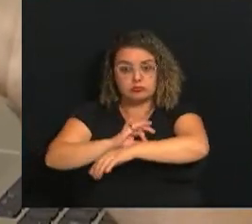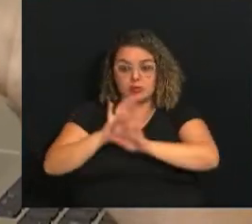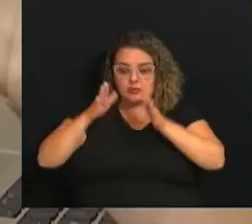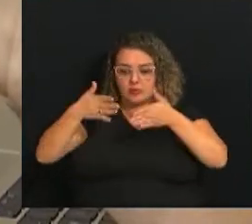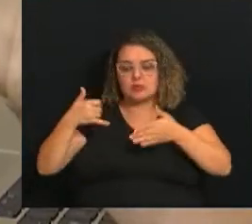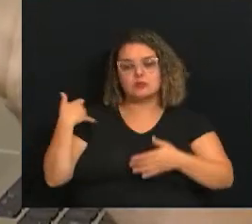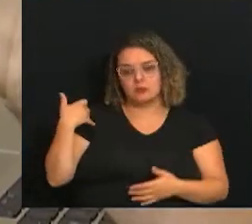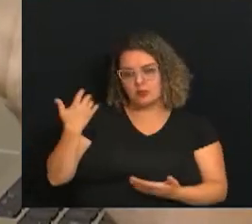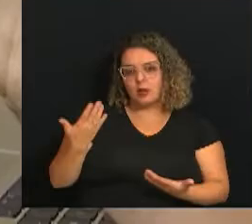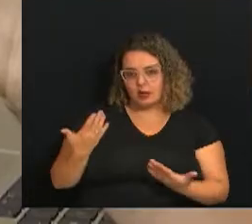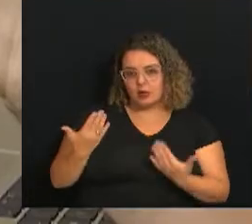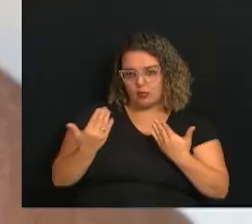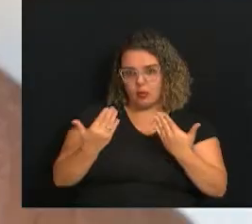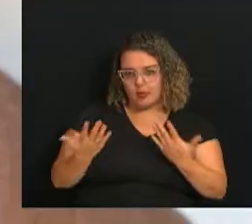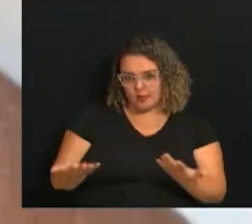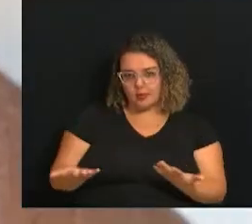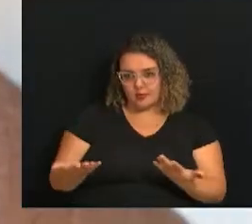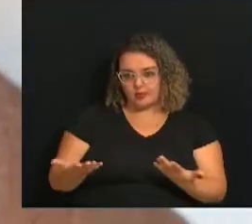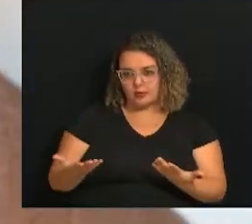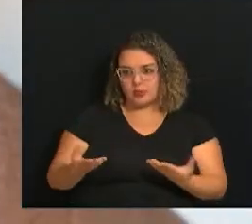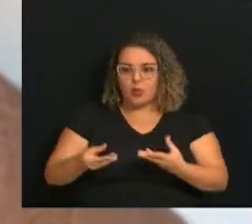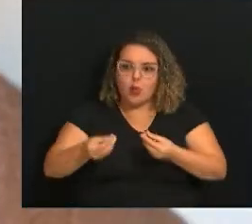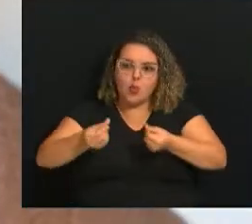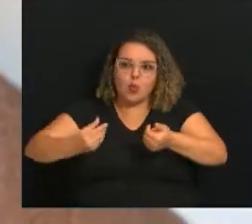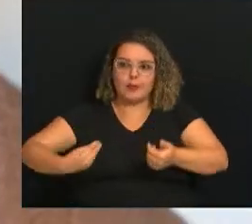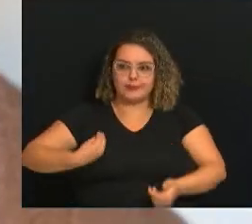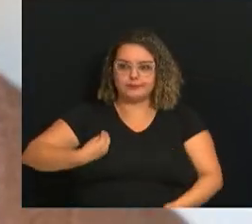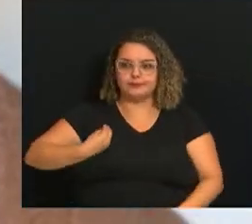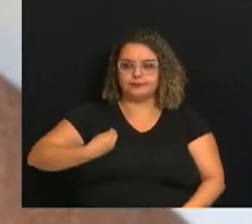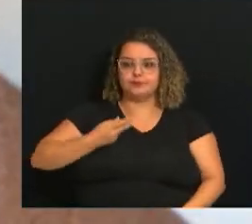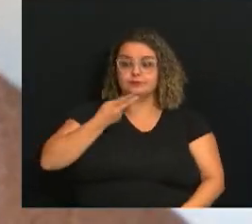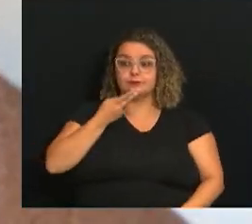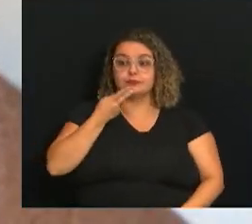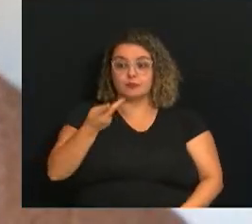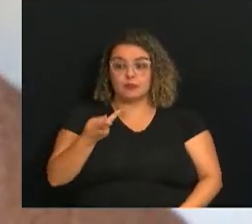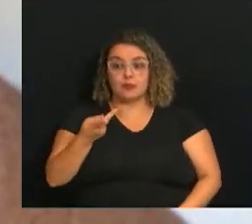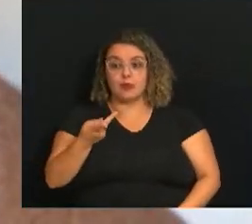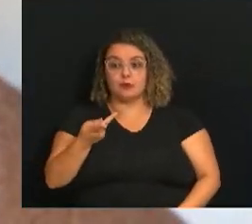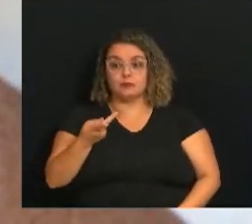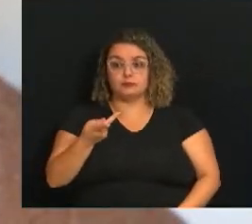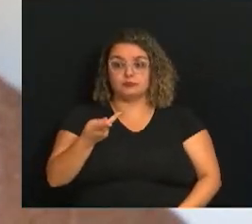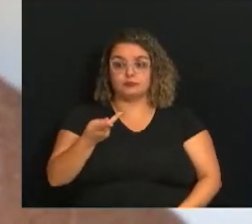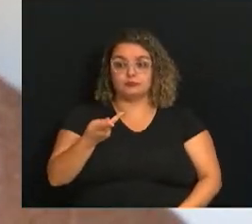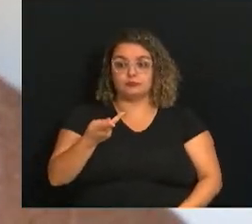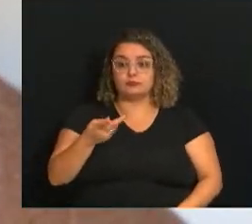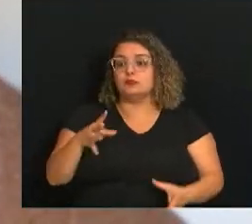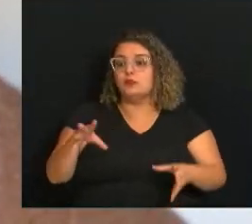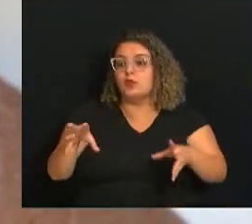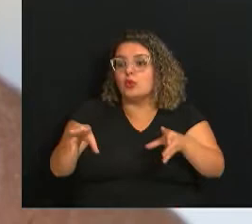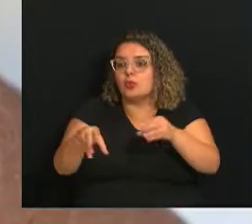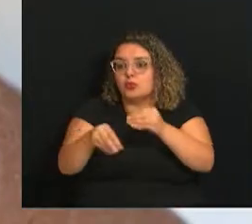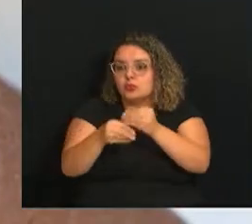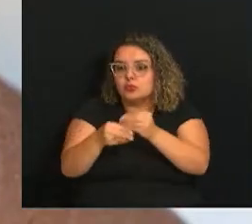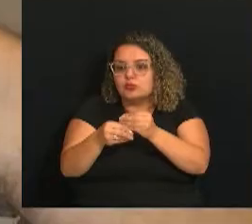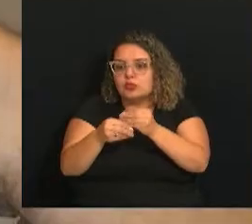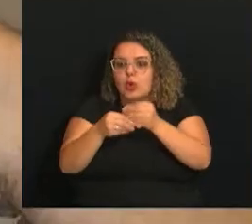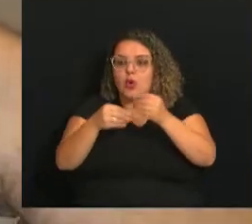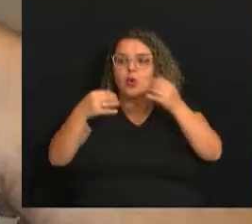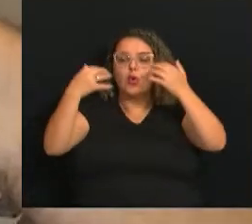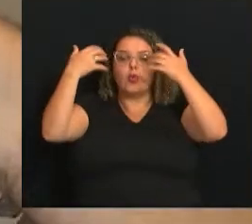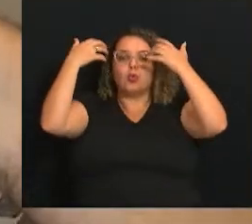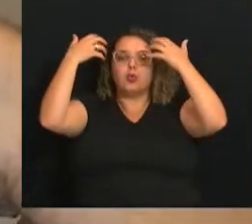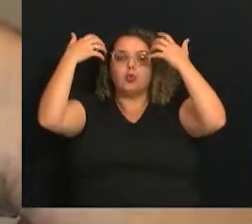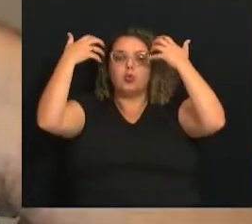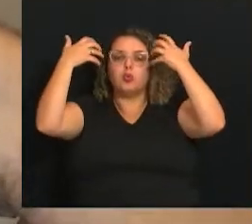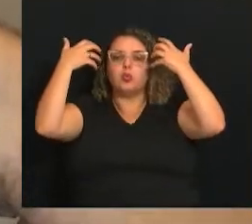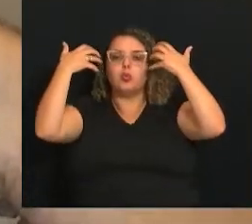justamente para ter uma qualidade de vida melhor. Ele conta que o pernilongo se atrai com substâncias contidas no suor e na pele. Os estudos